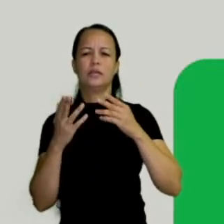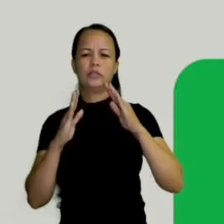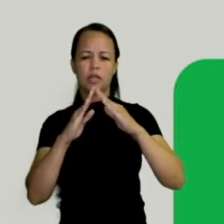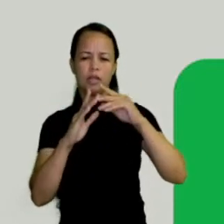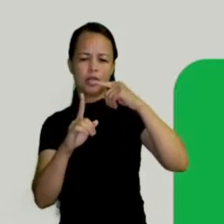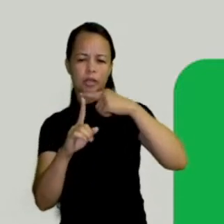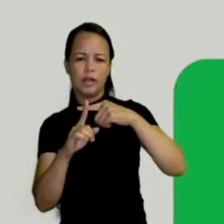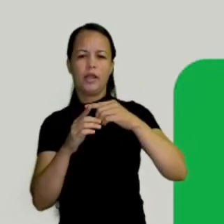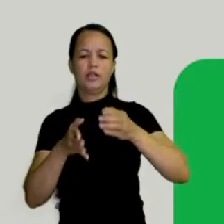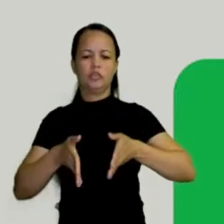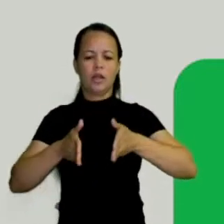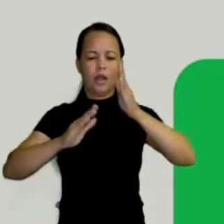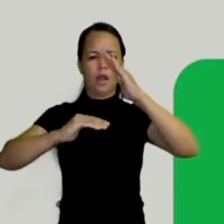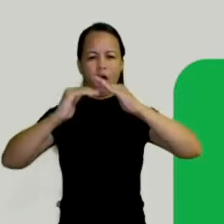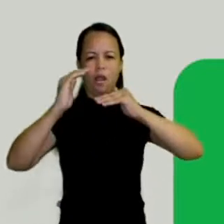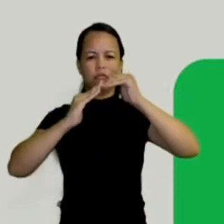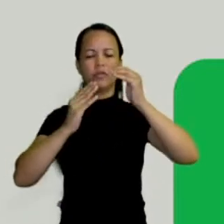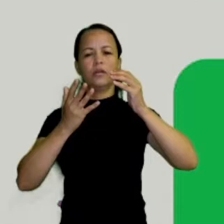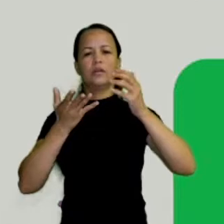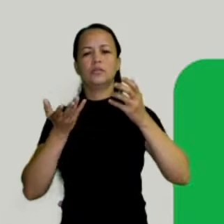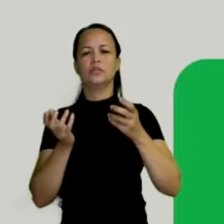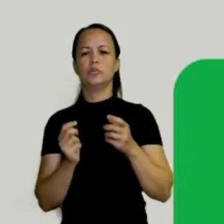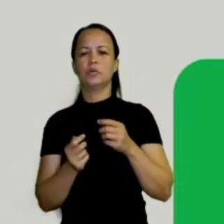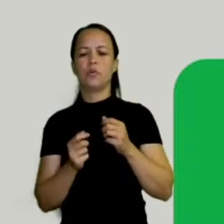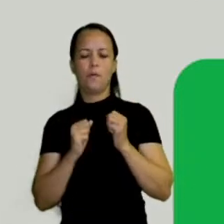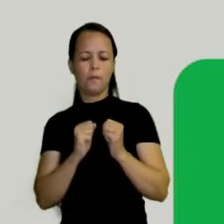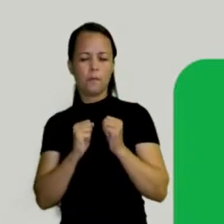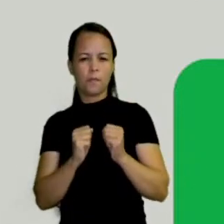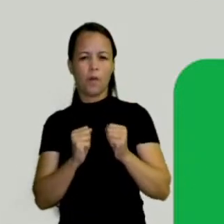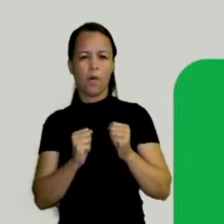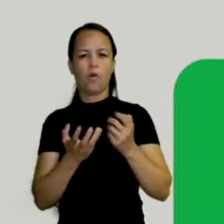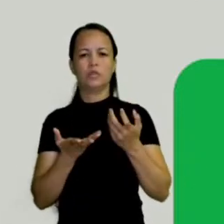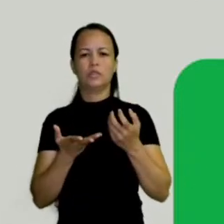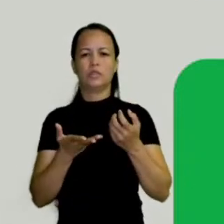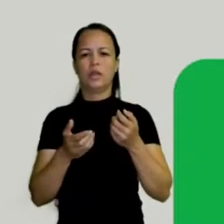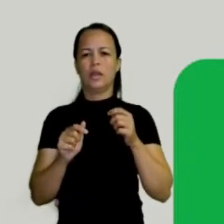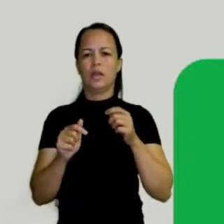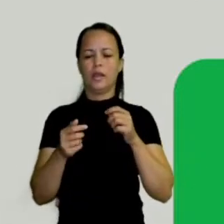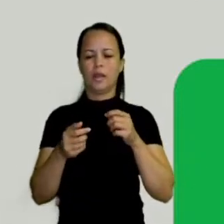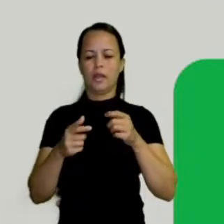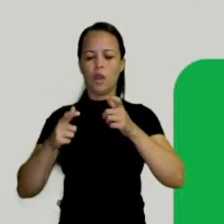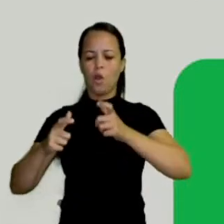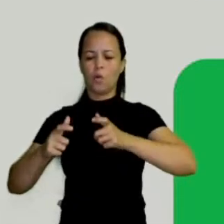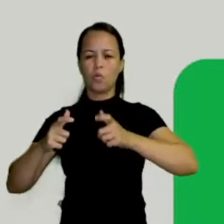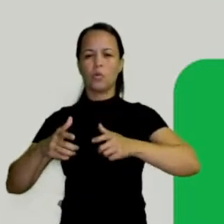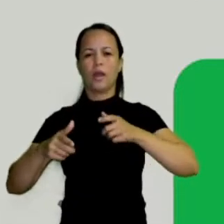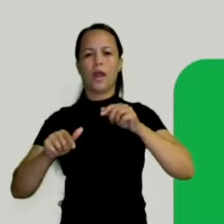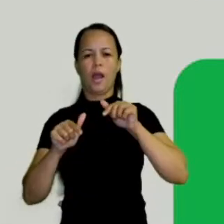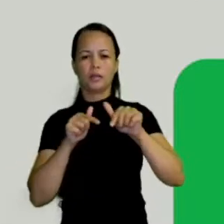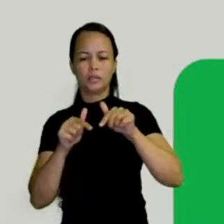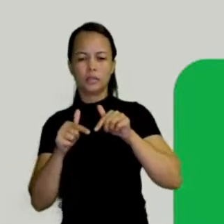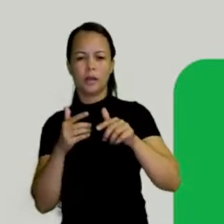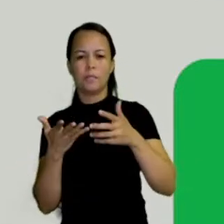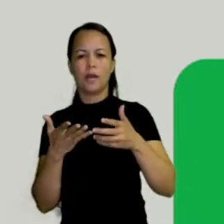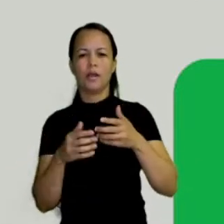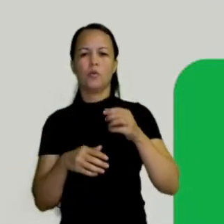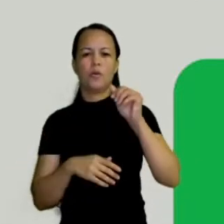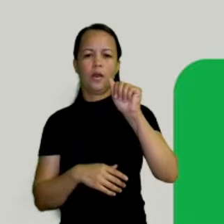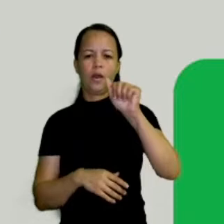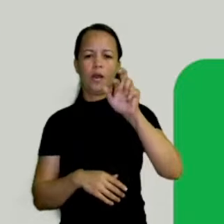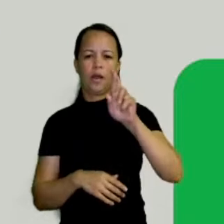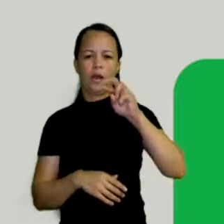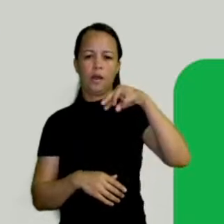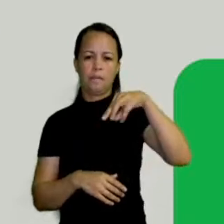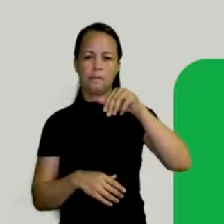igrejas, edifícios, que podem ser armazém também, desculpem, e também